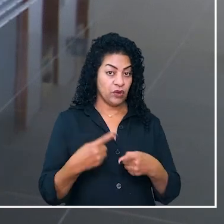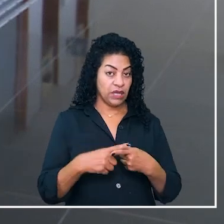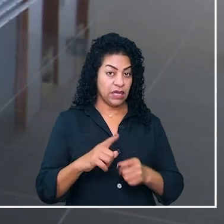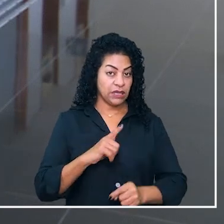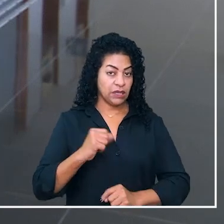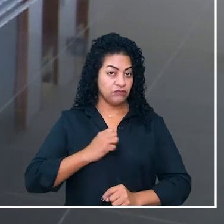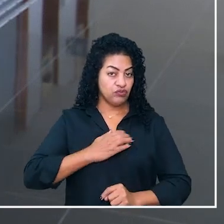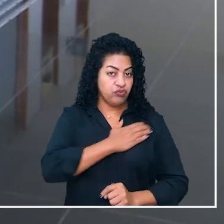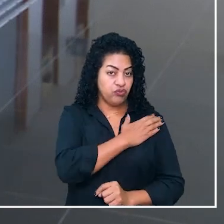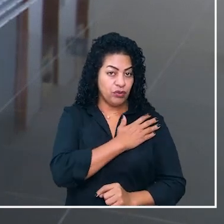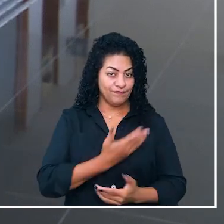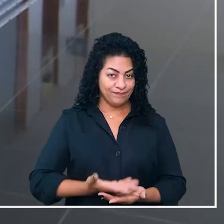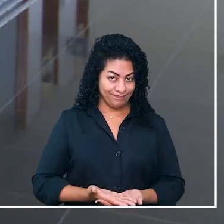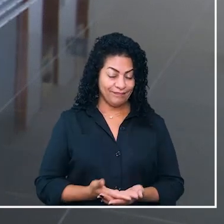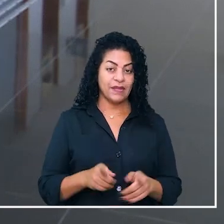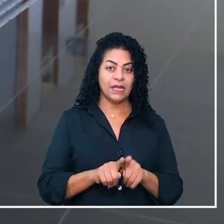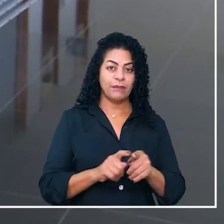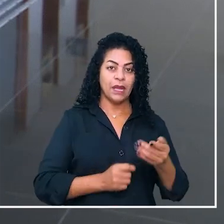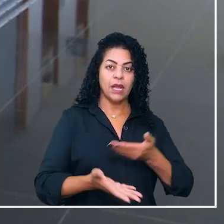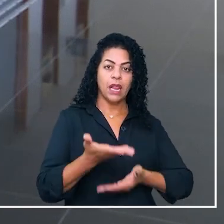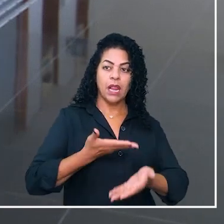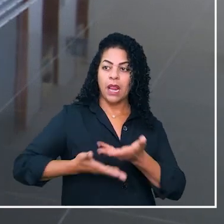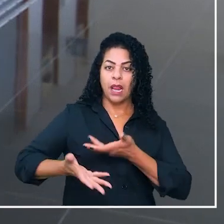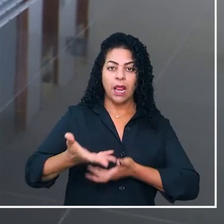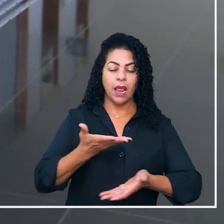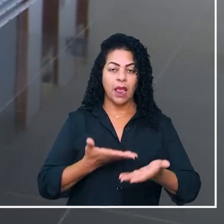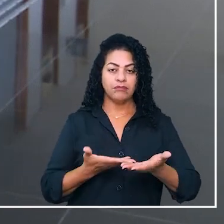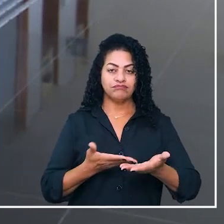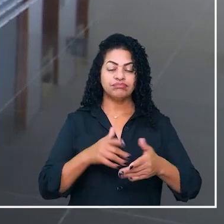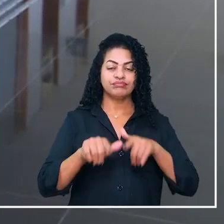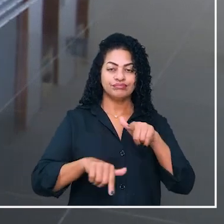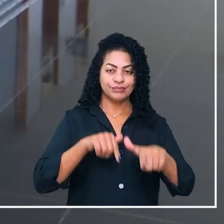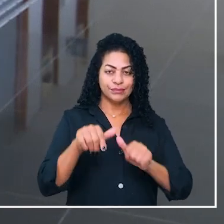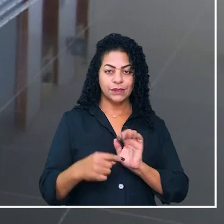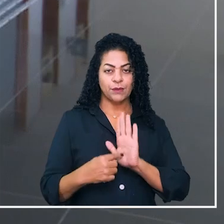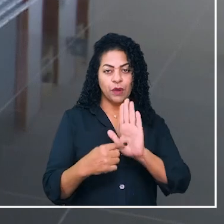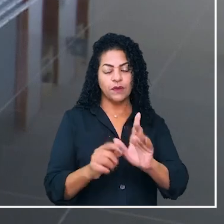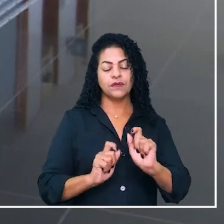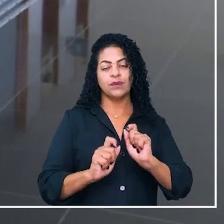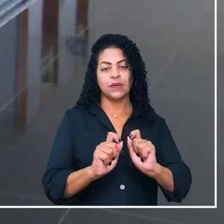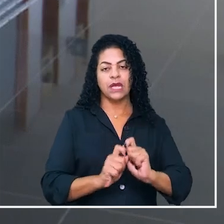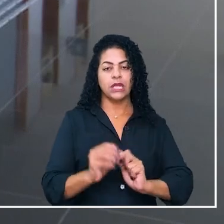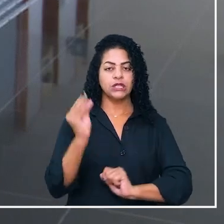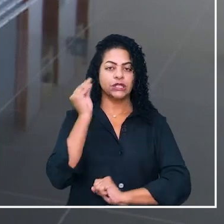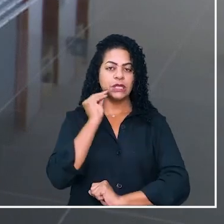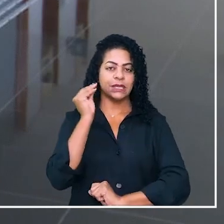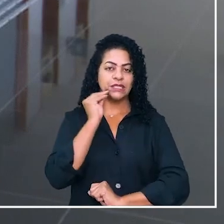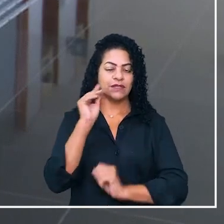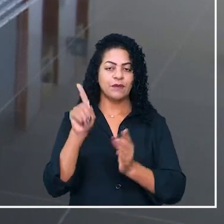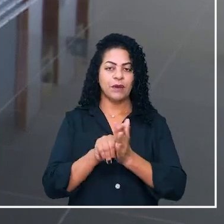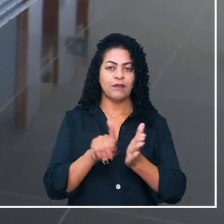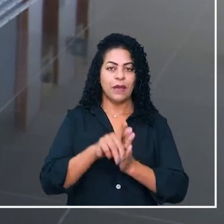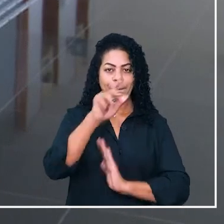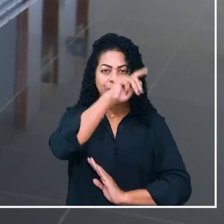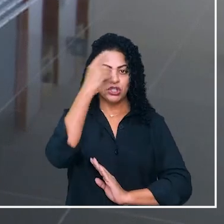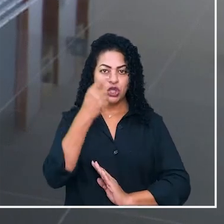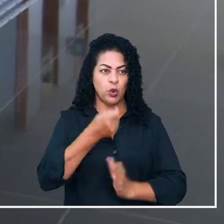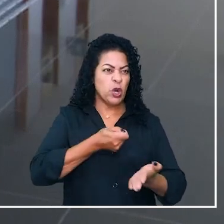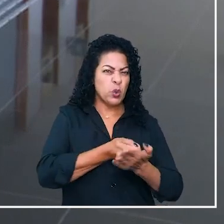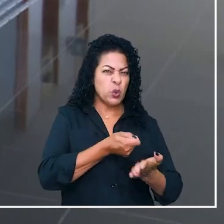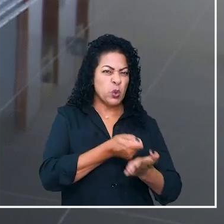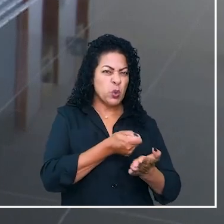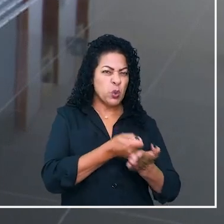gera discriminação nas relações de trabalho e representa uma tentativa de obrigar a filiação